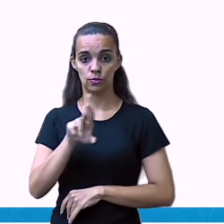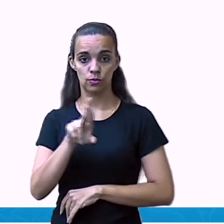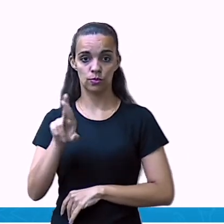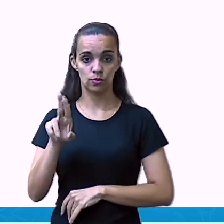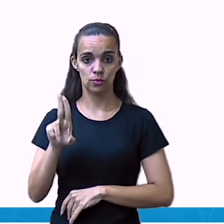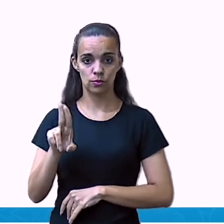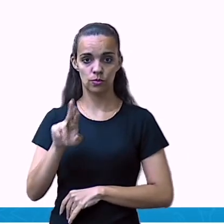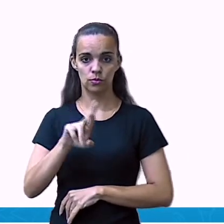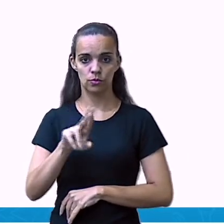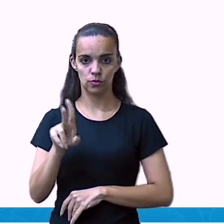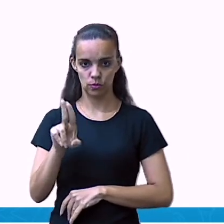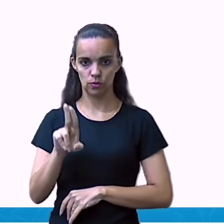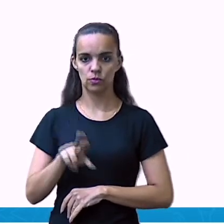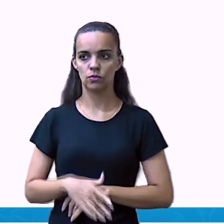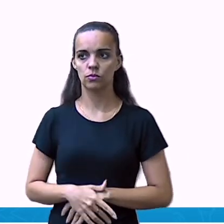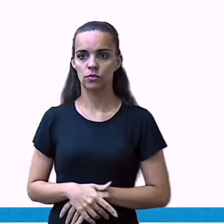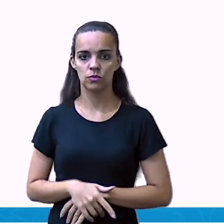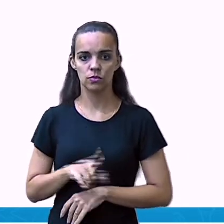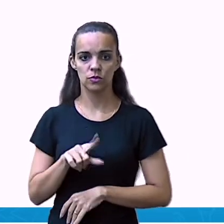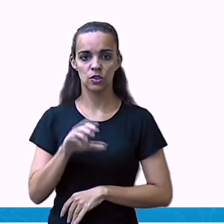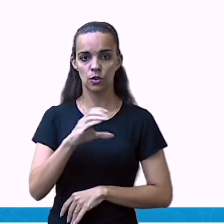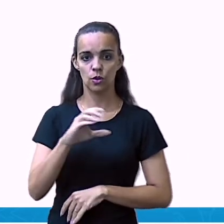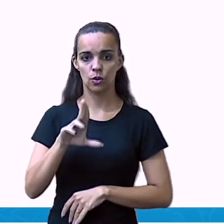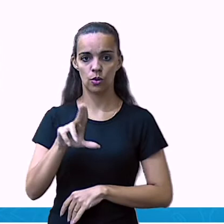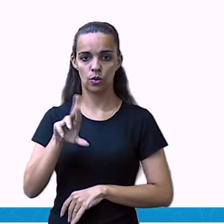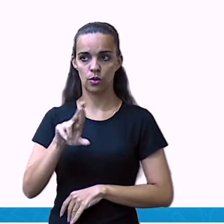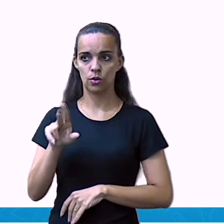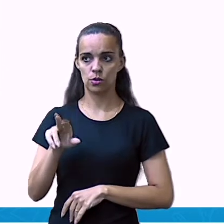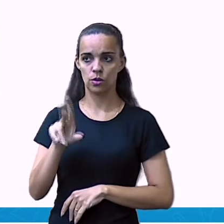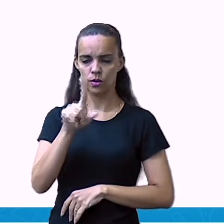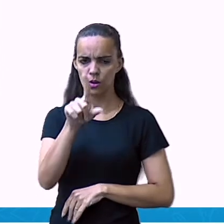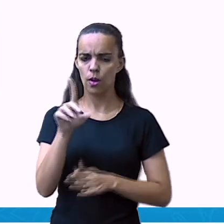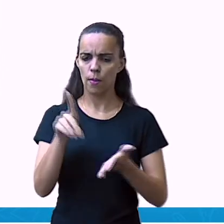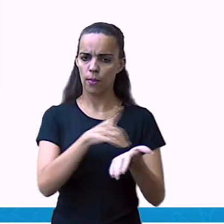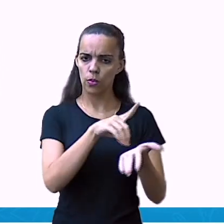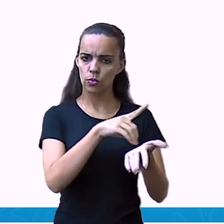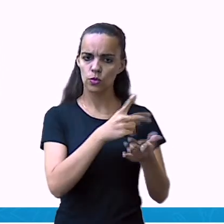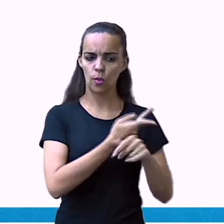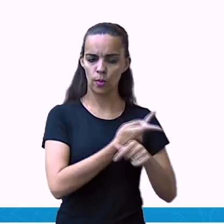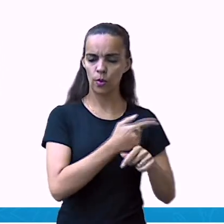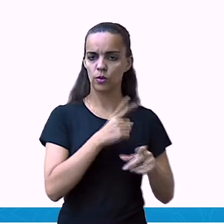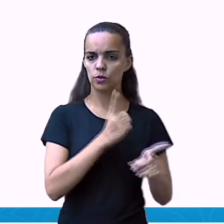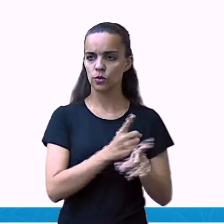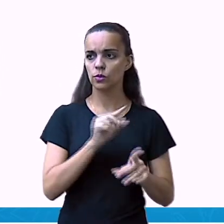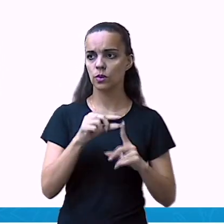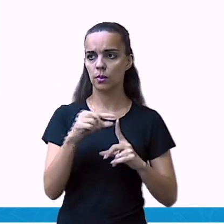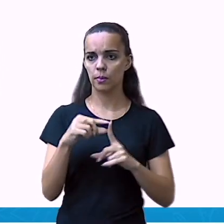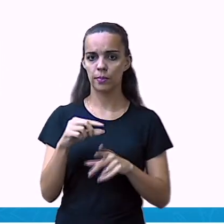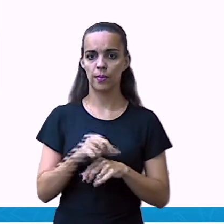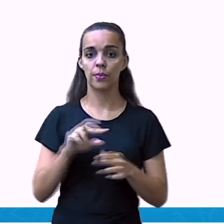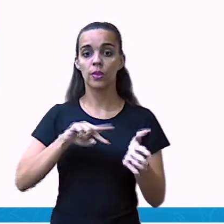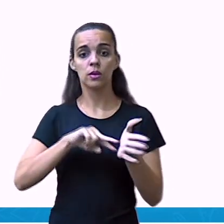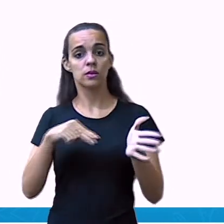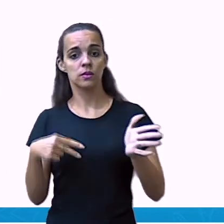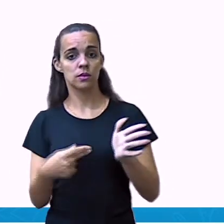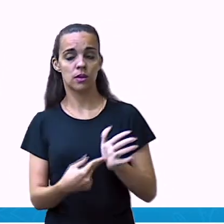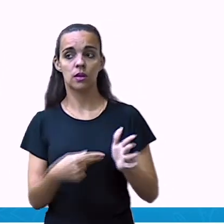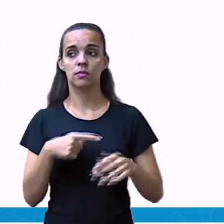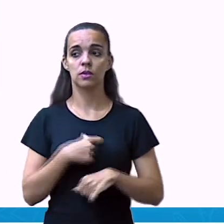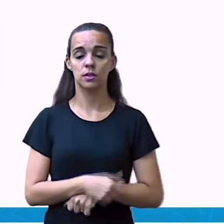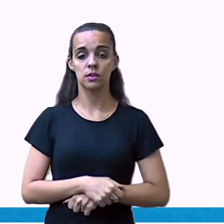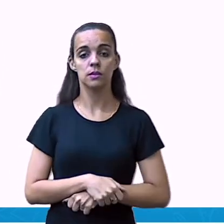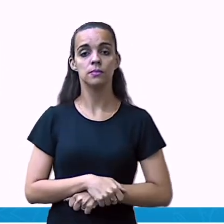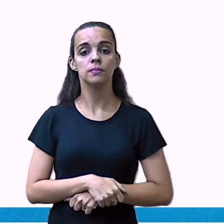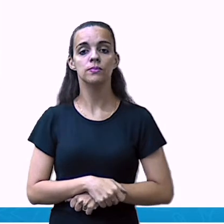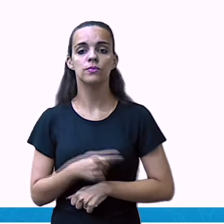sururu e cururu. Pegue seu dicionário, vamos conferir junto comigo o significado dessas